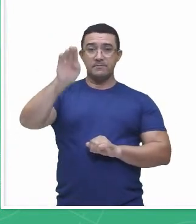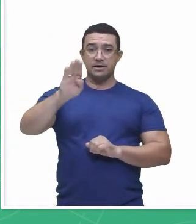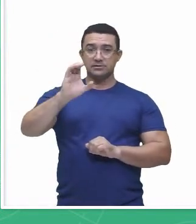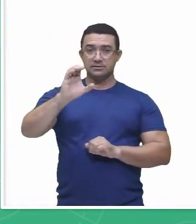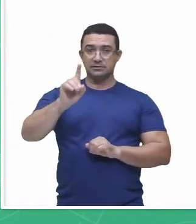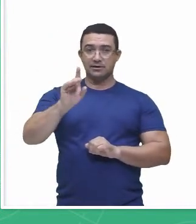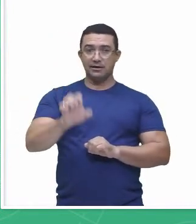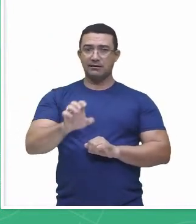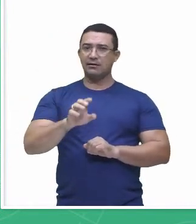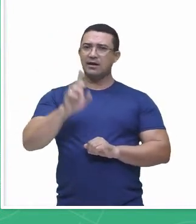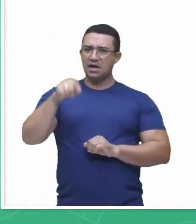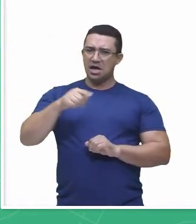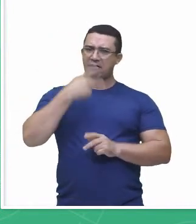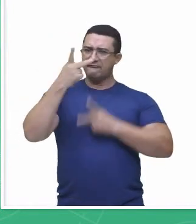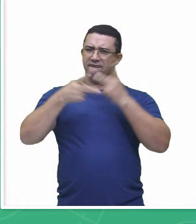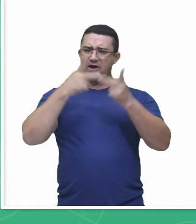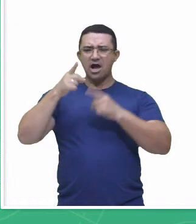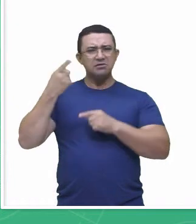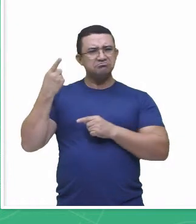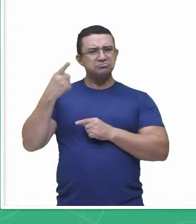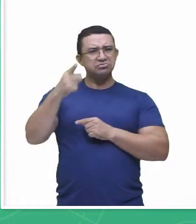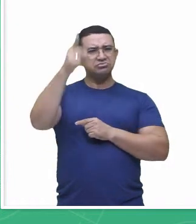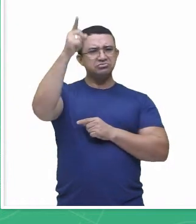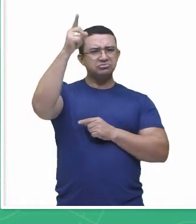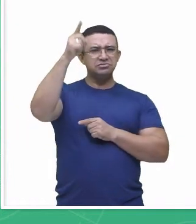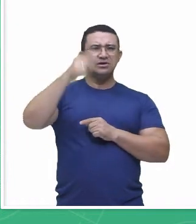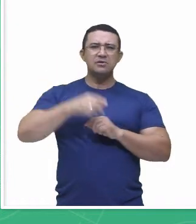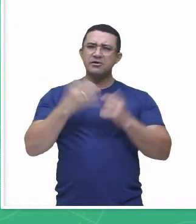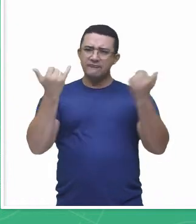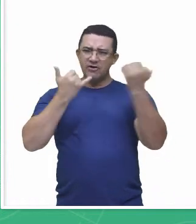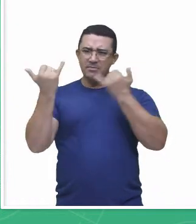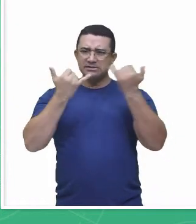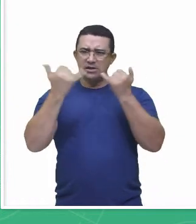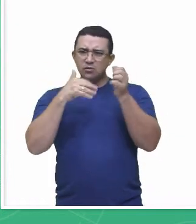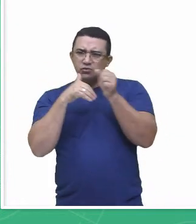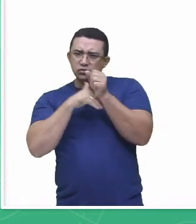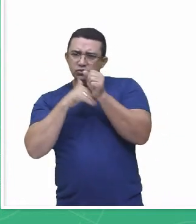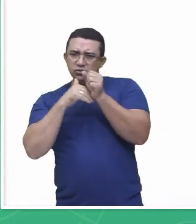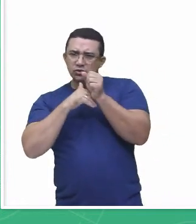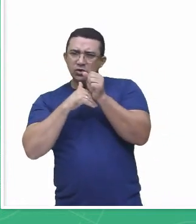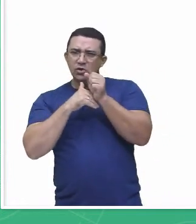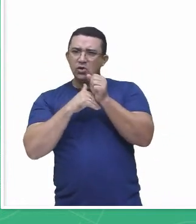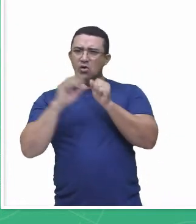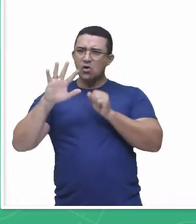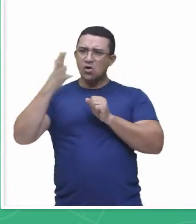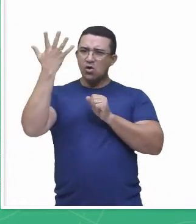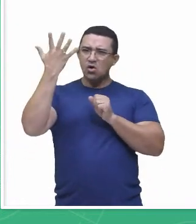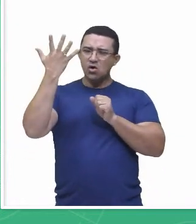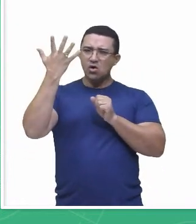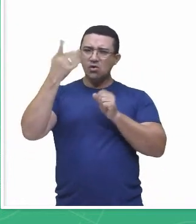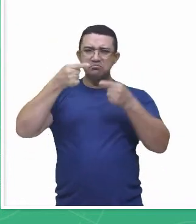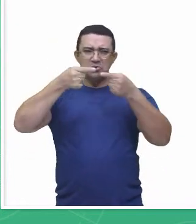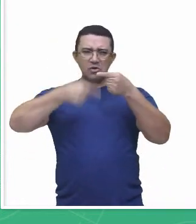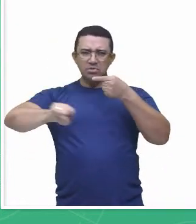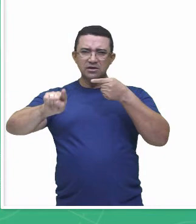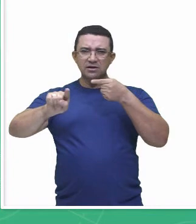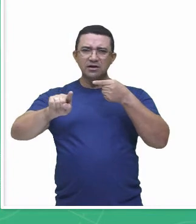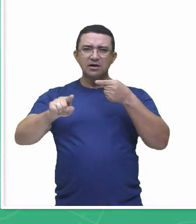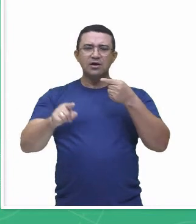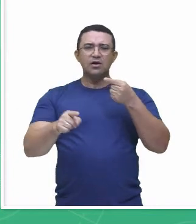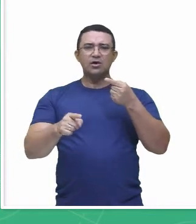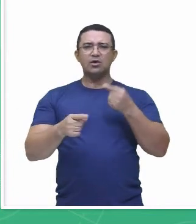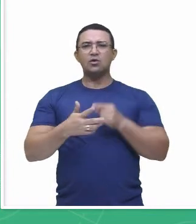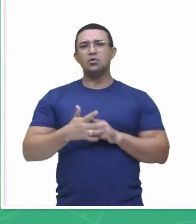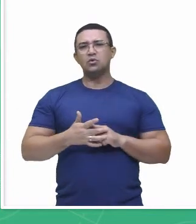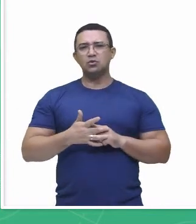Uma fala hesitante, uma informação implícita, uma situação incoerente, a eliminação de uma ideia ou a interrupção de uma